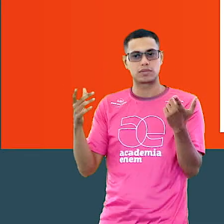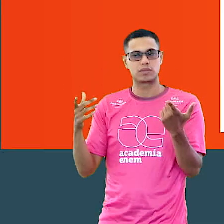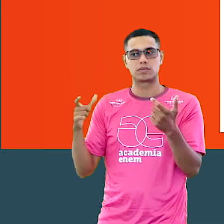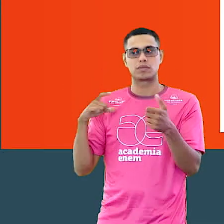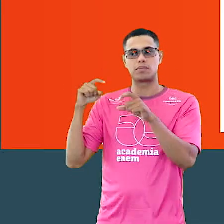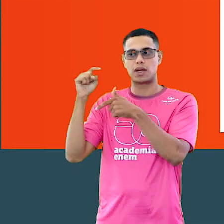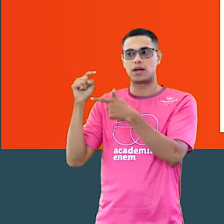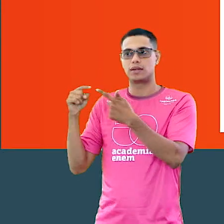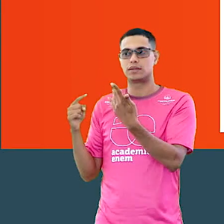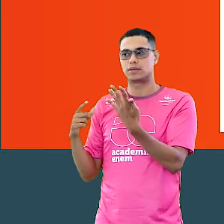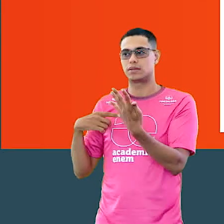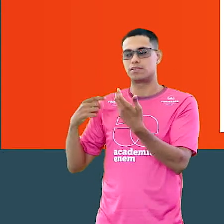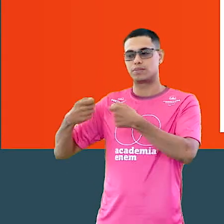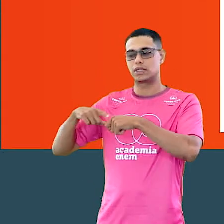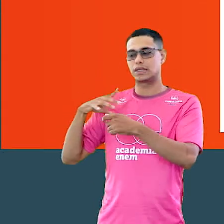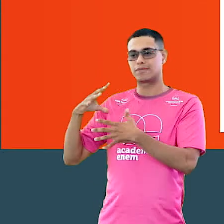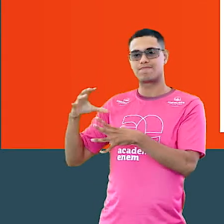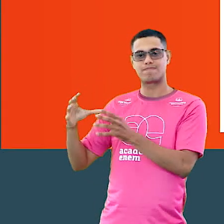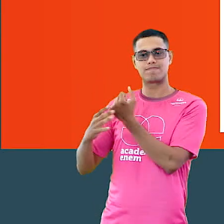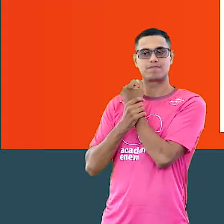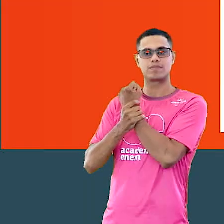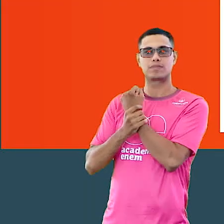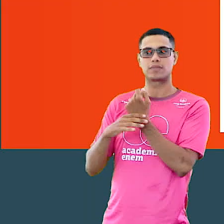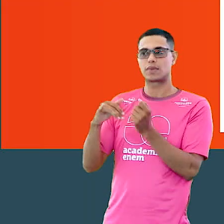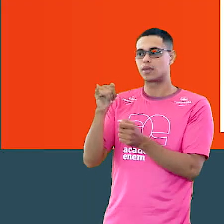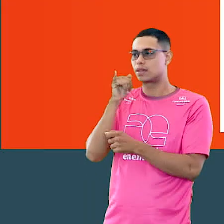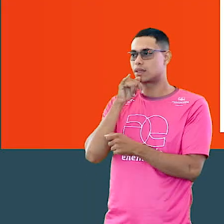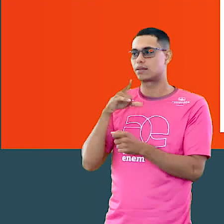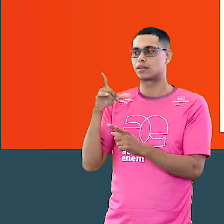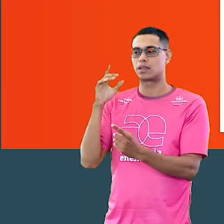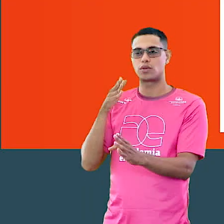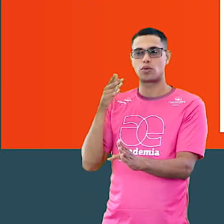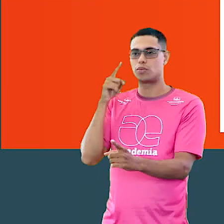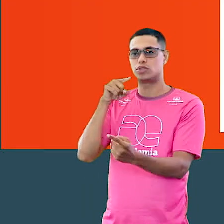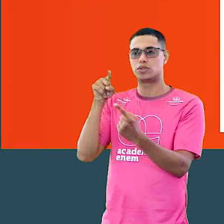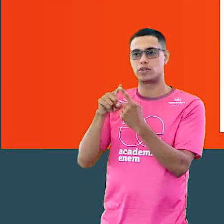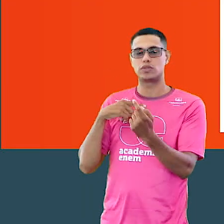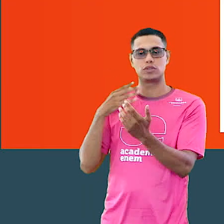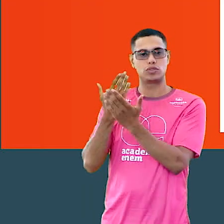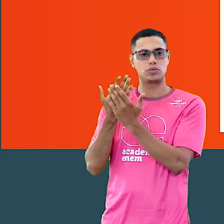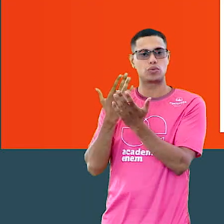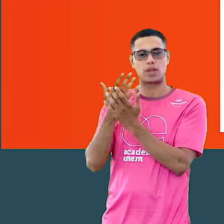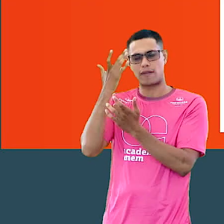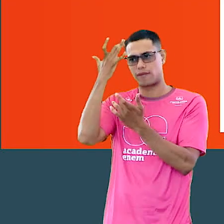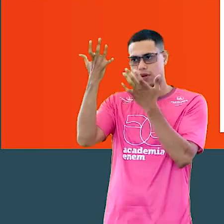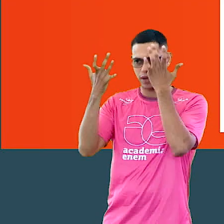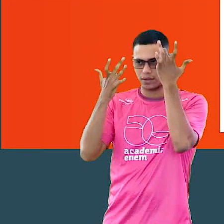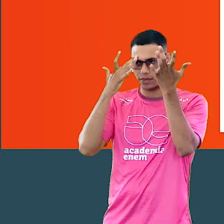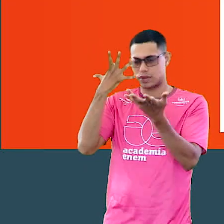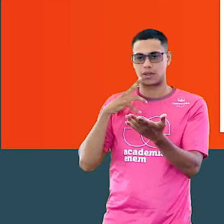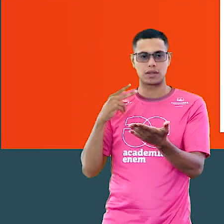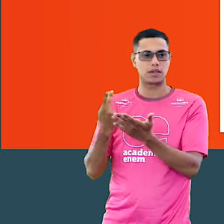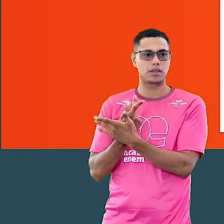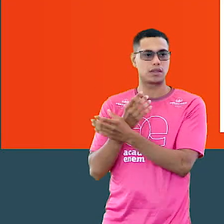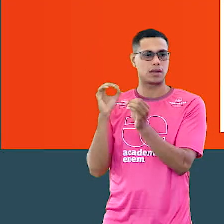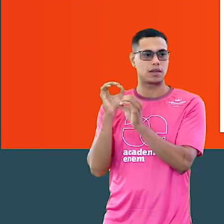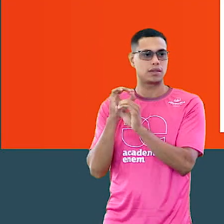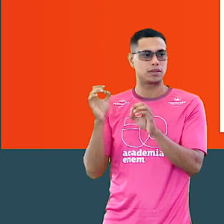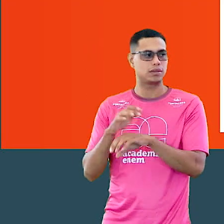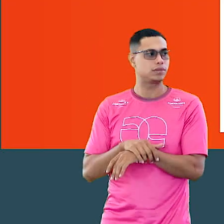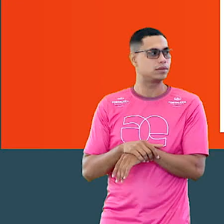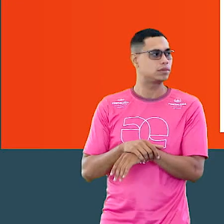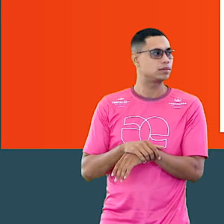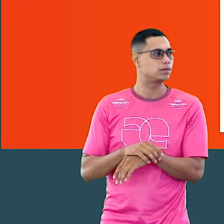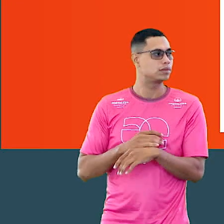isso aí você tem que garantir. Vamos pegar essa reta final e estudar o que é fácil, para não errar questão fácil.